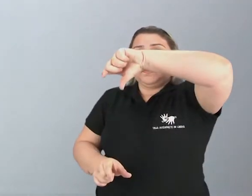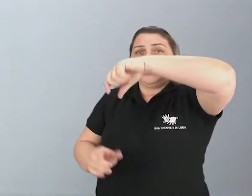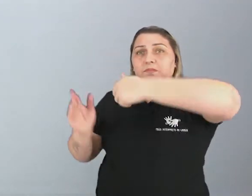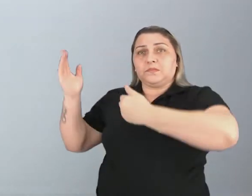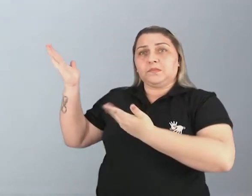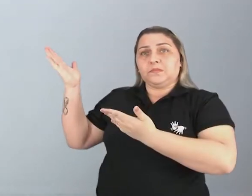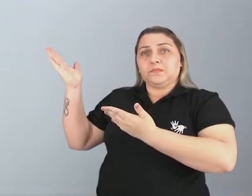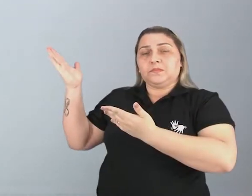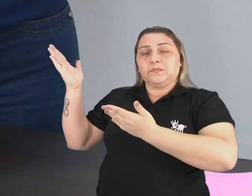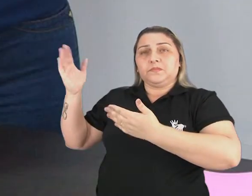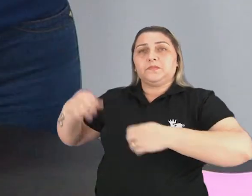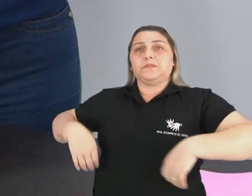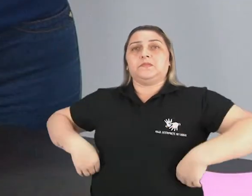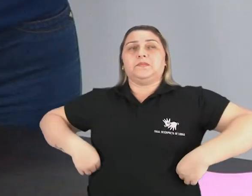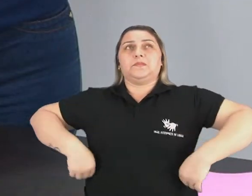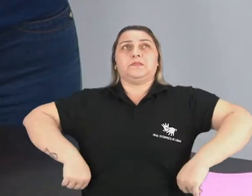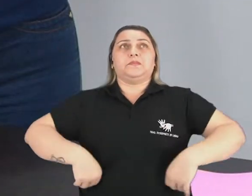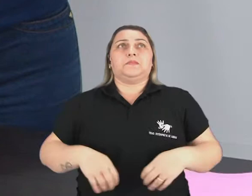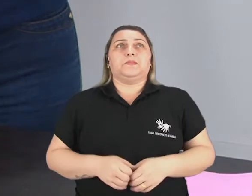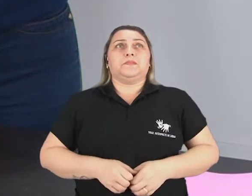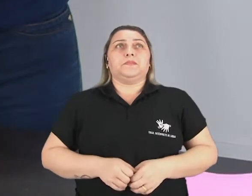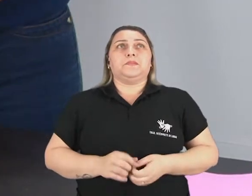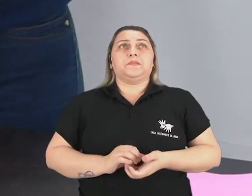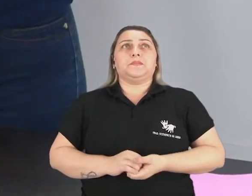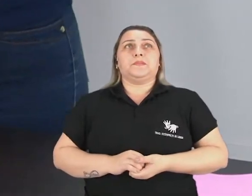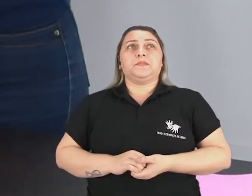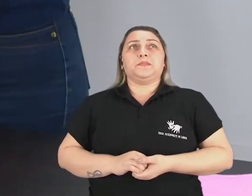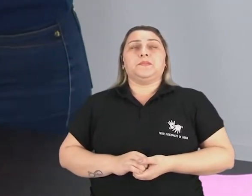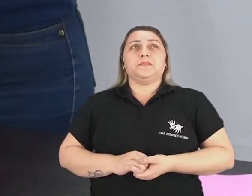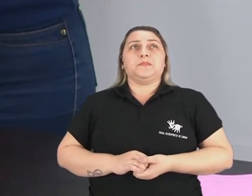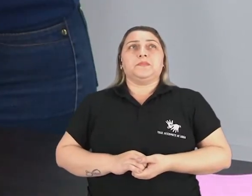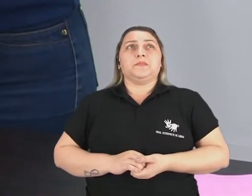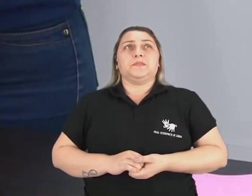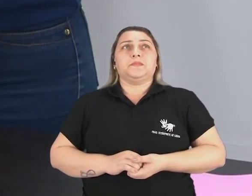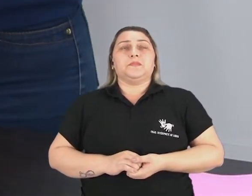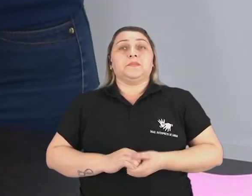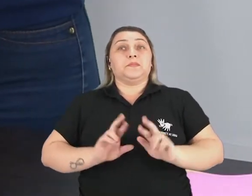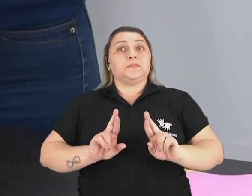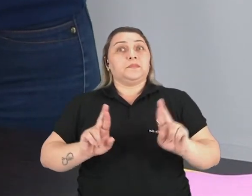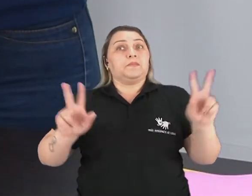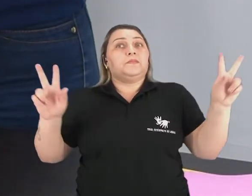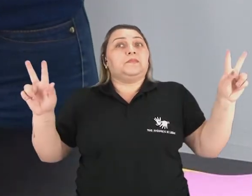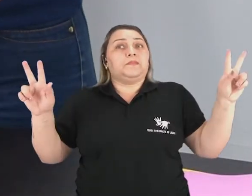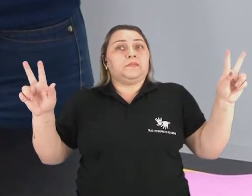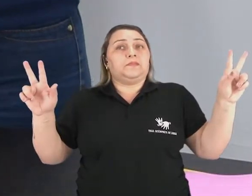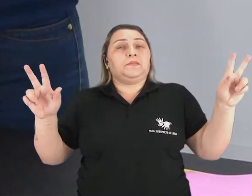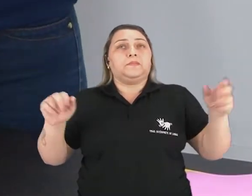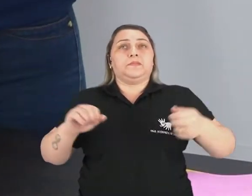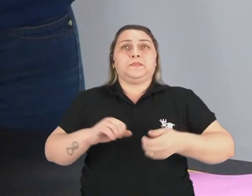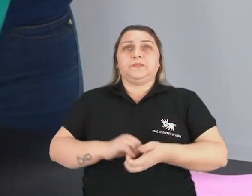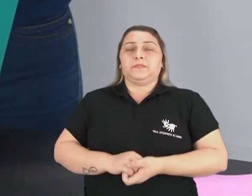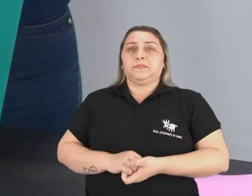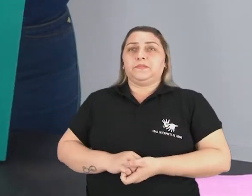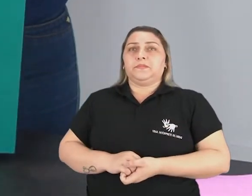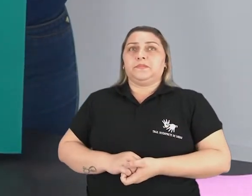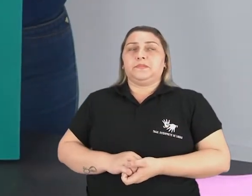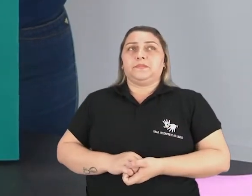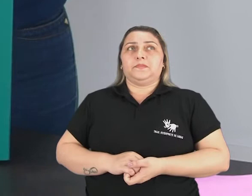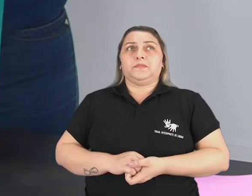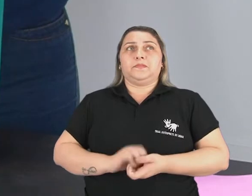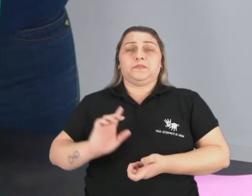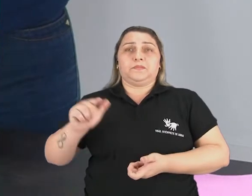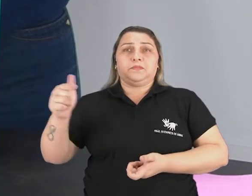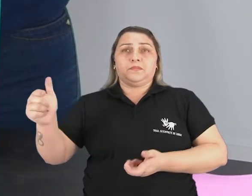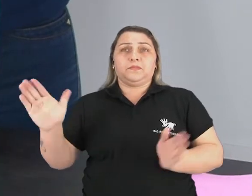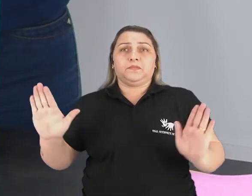ó? Esse tamanhozinho, olha aqui, né? Olha a diferença desse